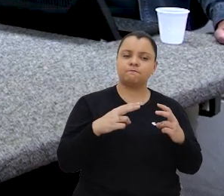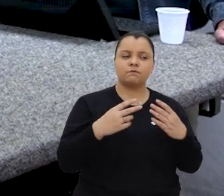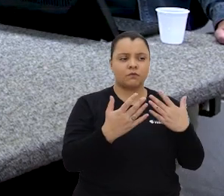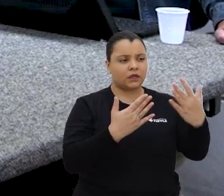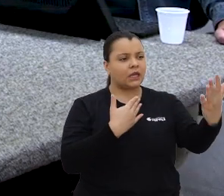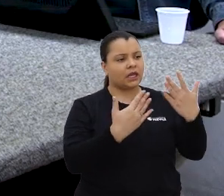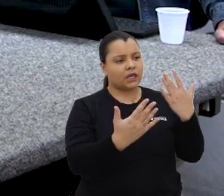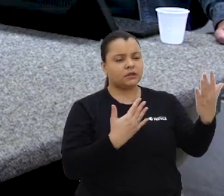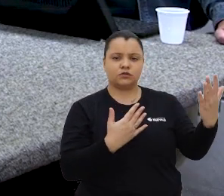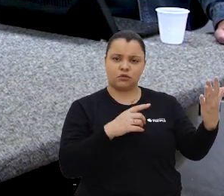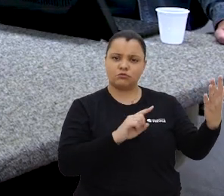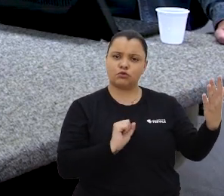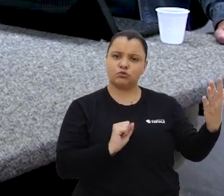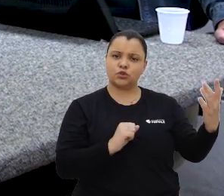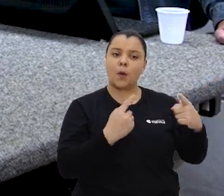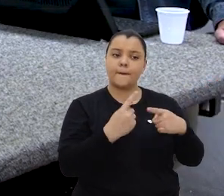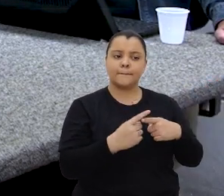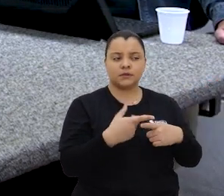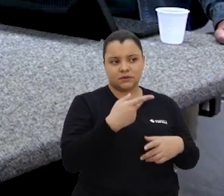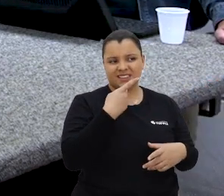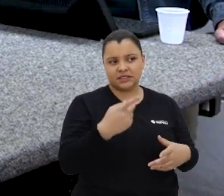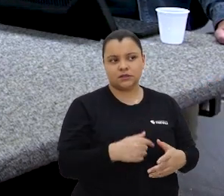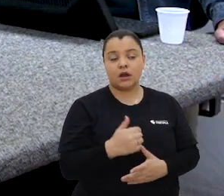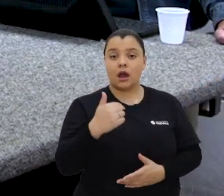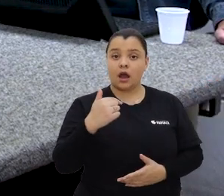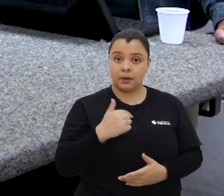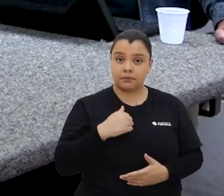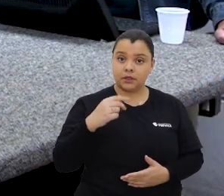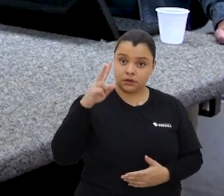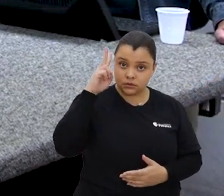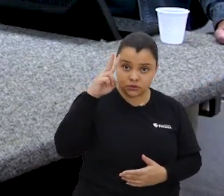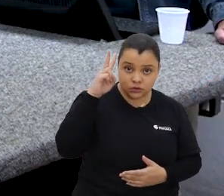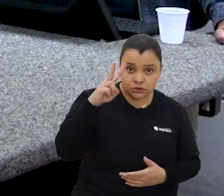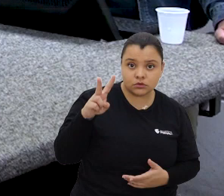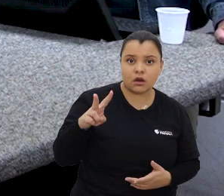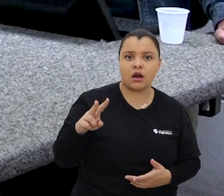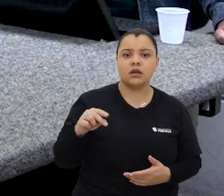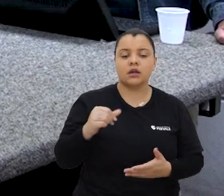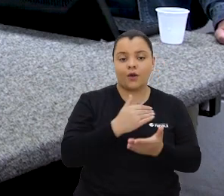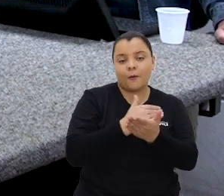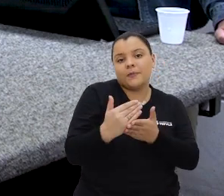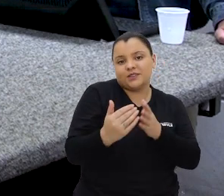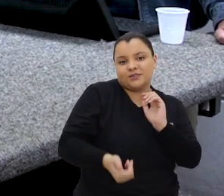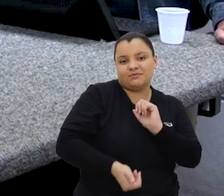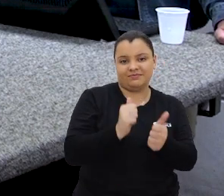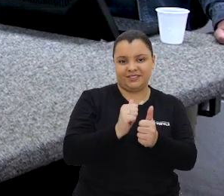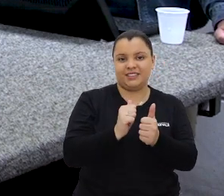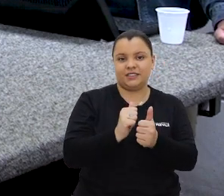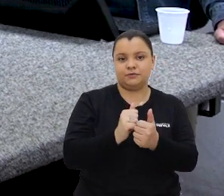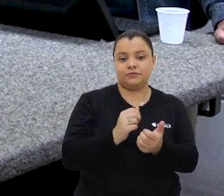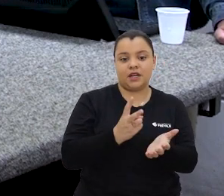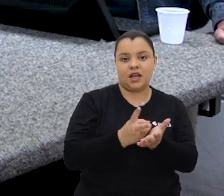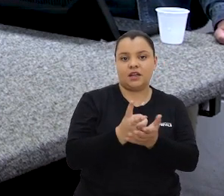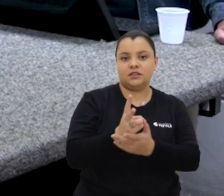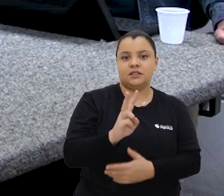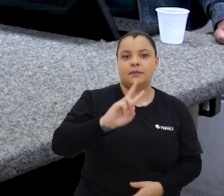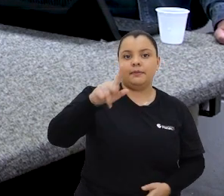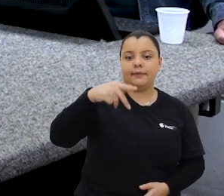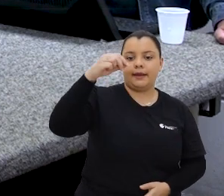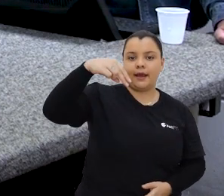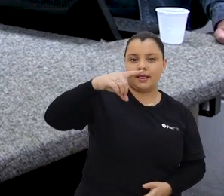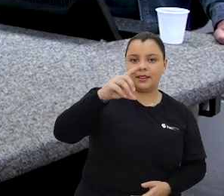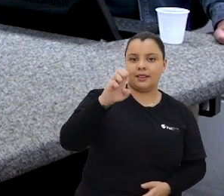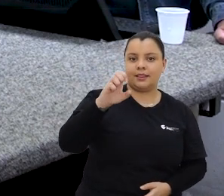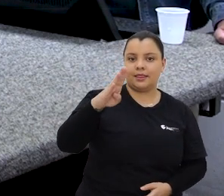o que tu está falando, e isso que, enfim, a minha jornada iniciou pelo esporte, né? Eu sempre joguei handebol,